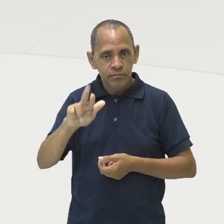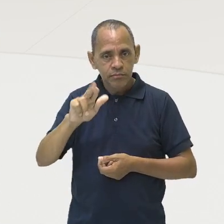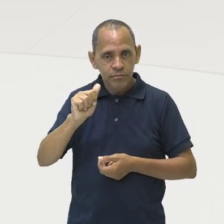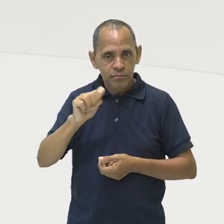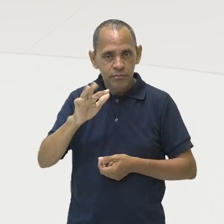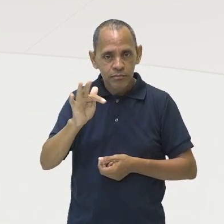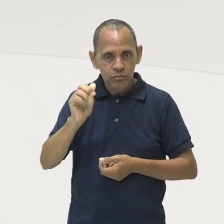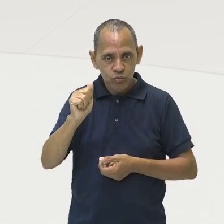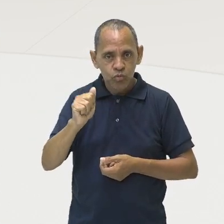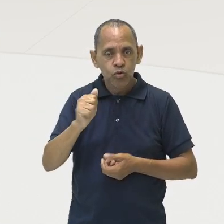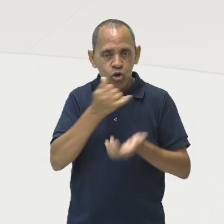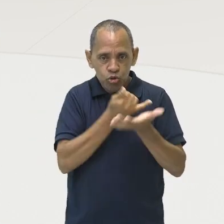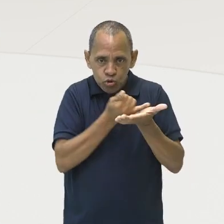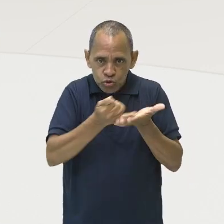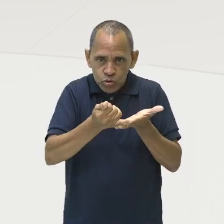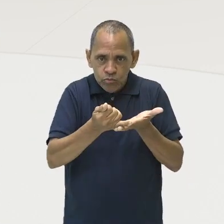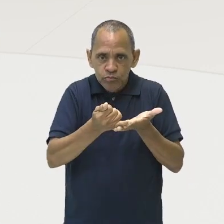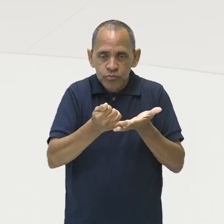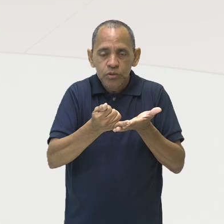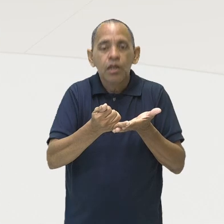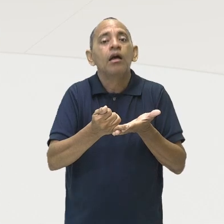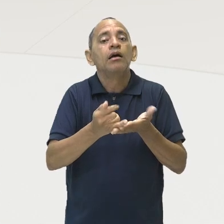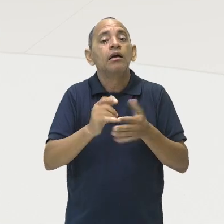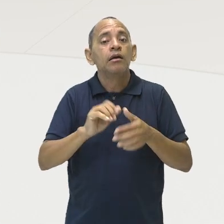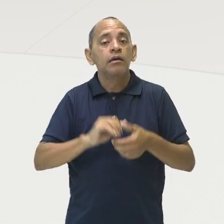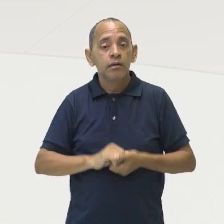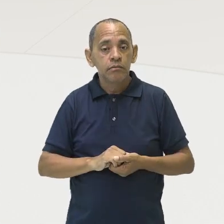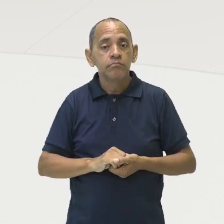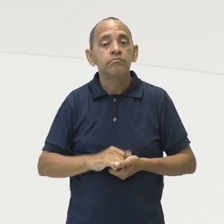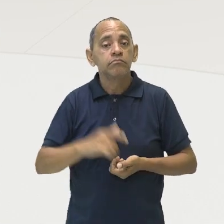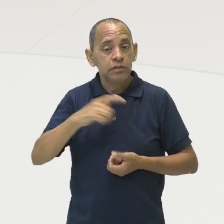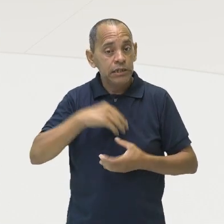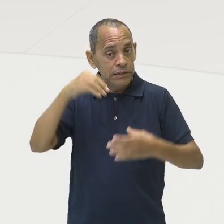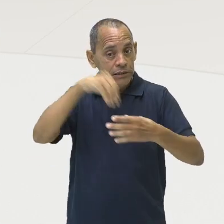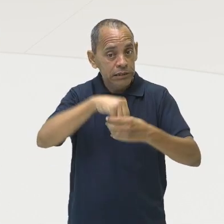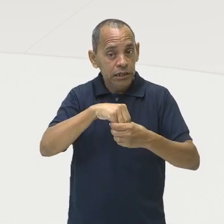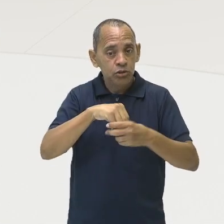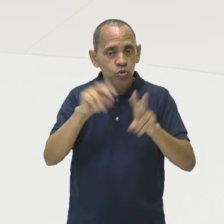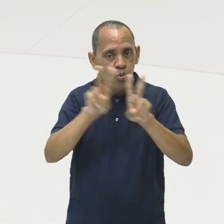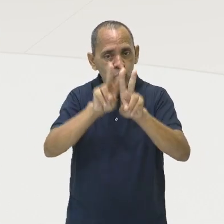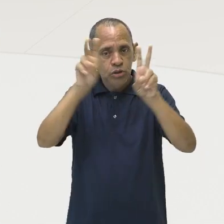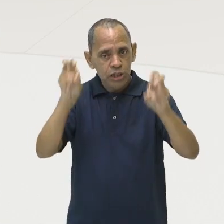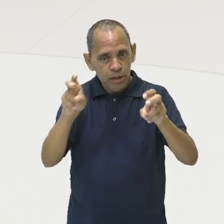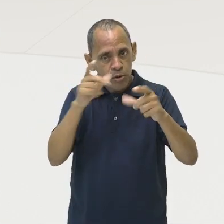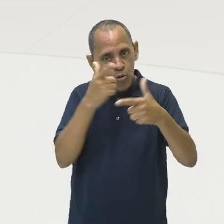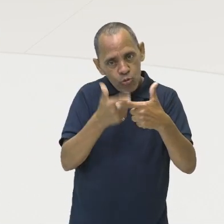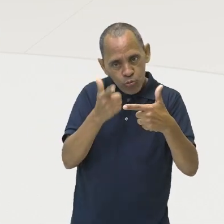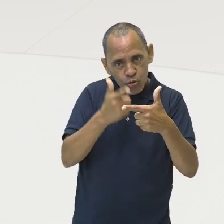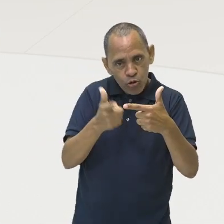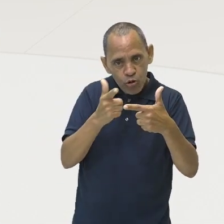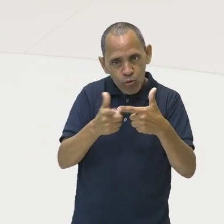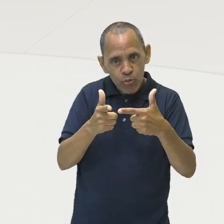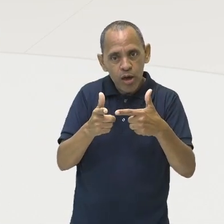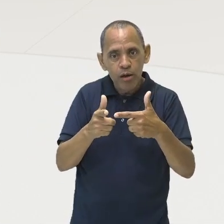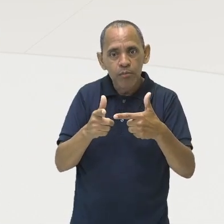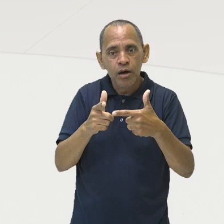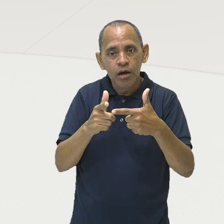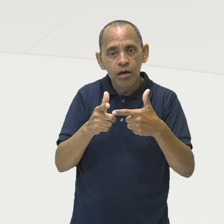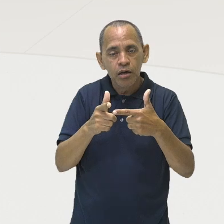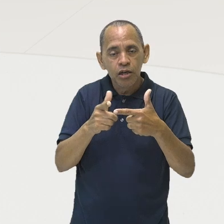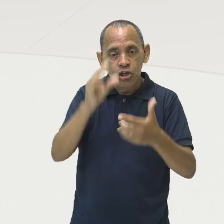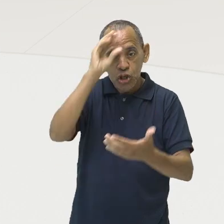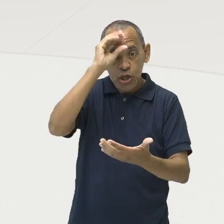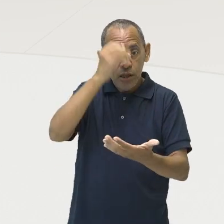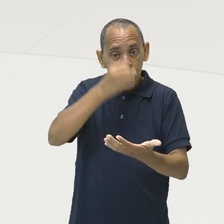parágrafo, a nossa introdução. Essa introdução ela é composta por um tema, um problema e uma tese,